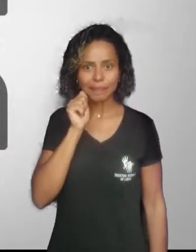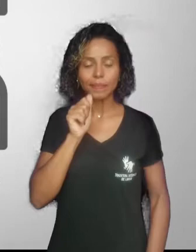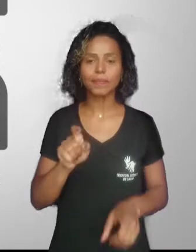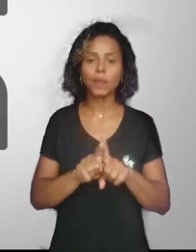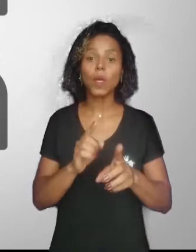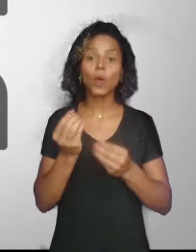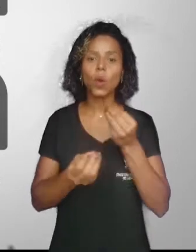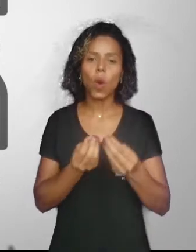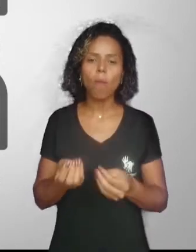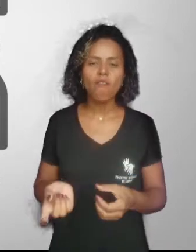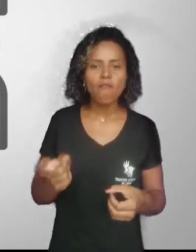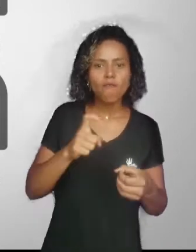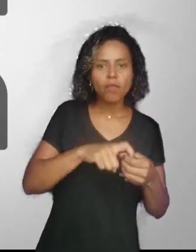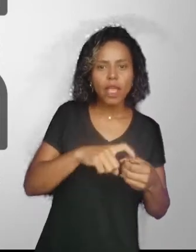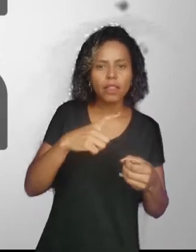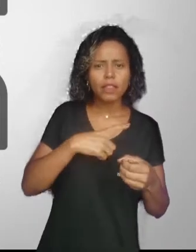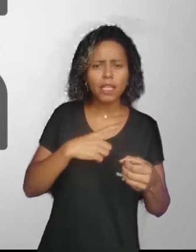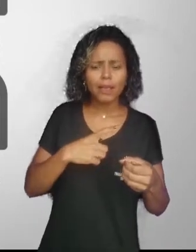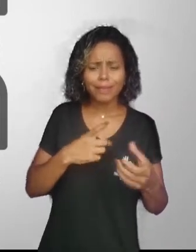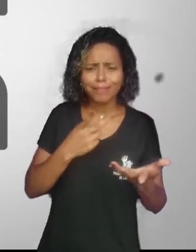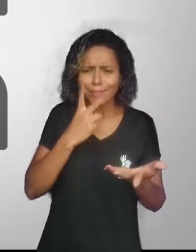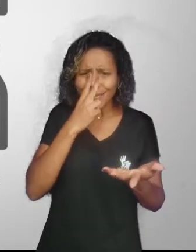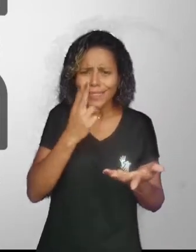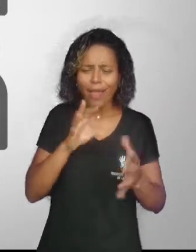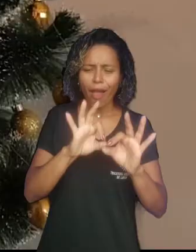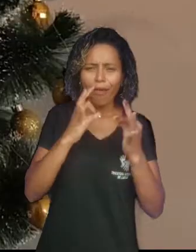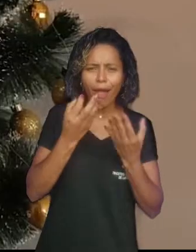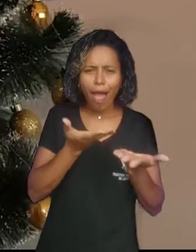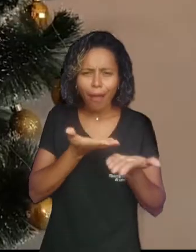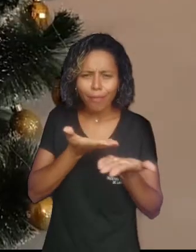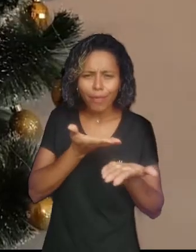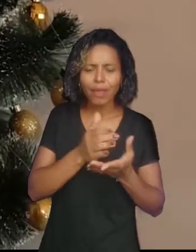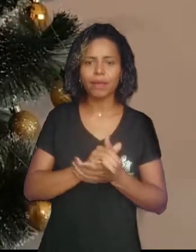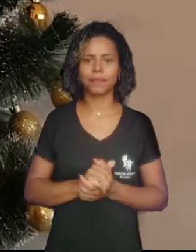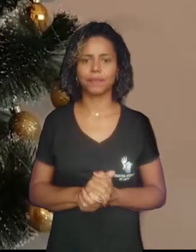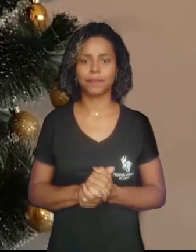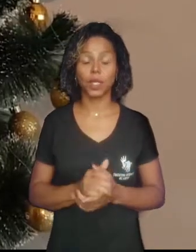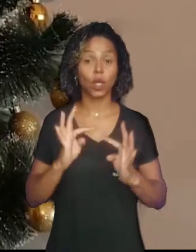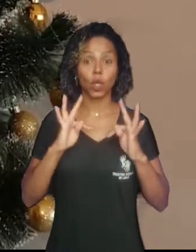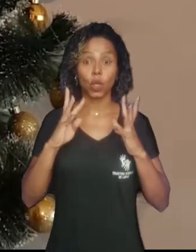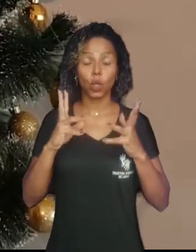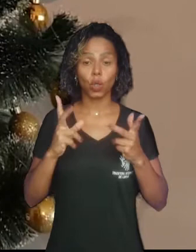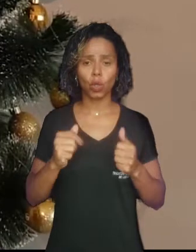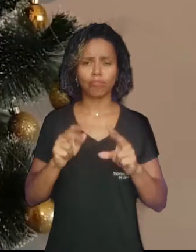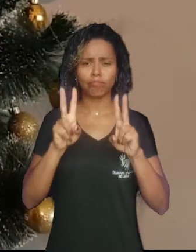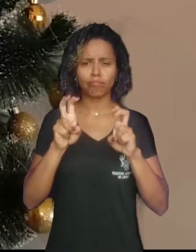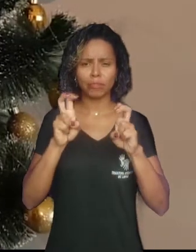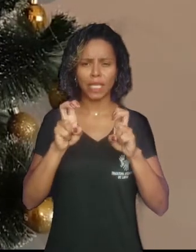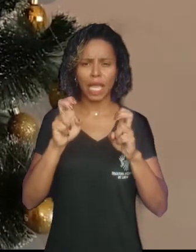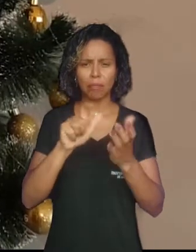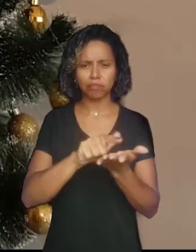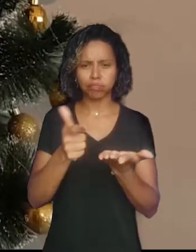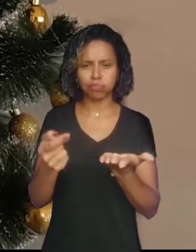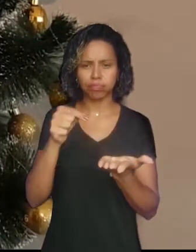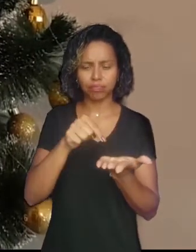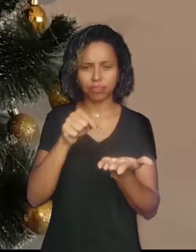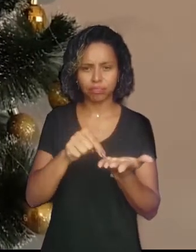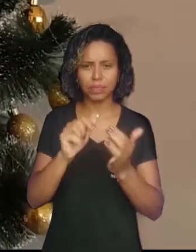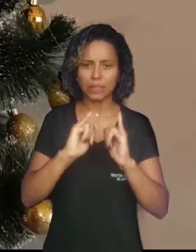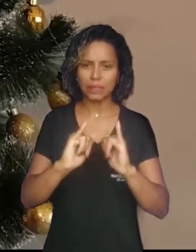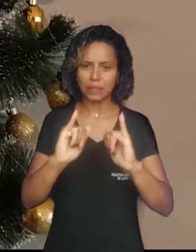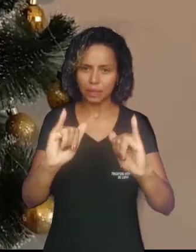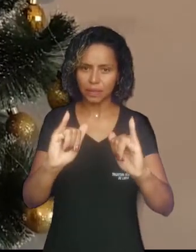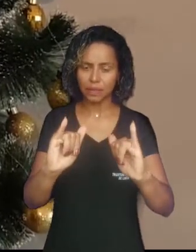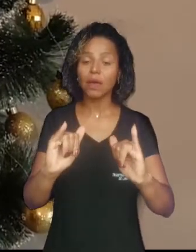até questões como o restabelecimento dos vínculos familiares todas as matérias da série inclui os vídeos com as entrevistas